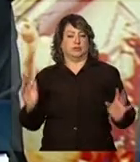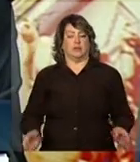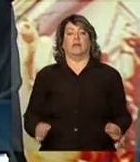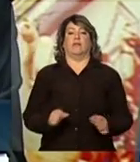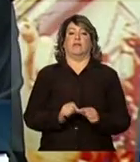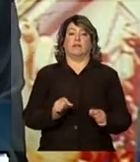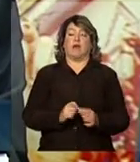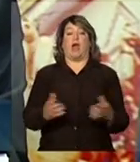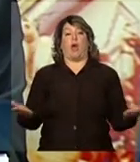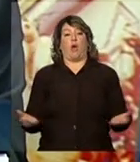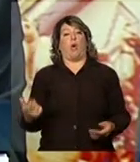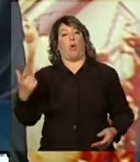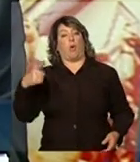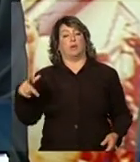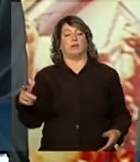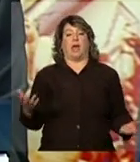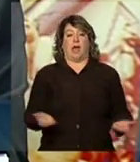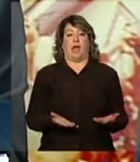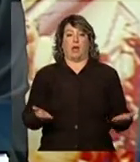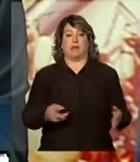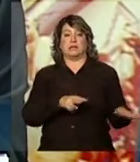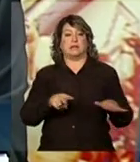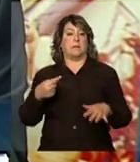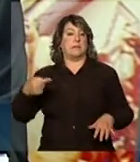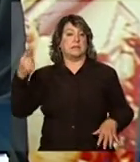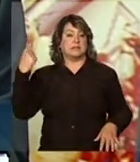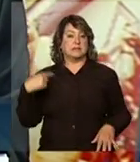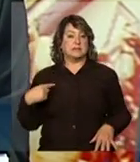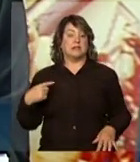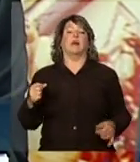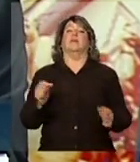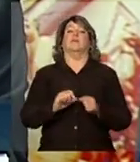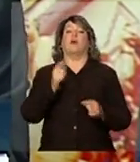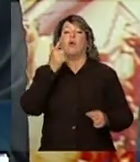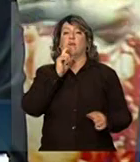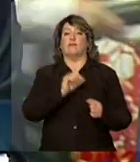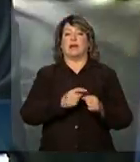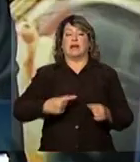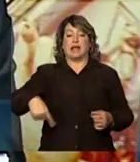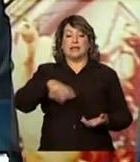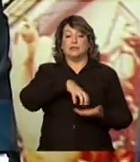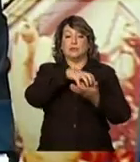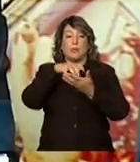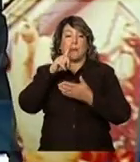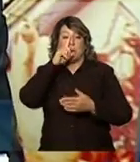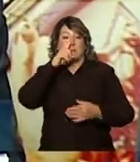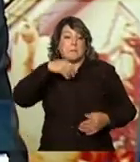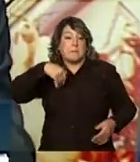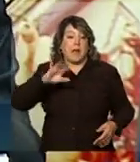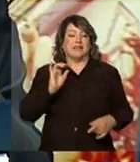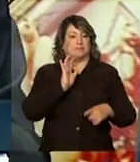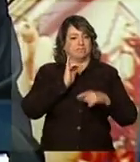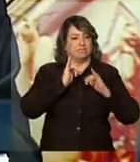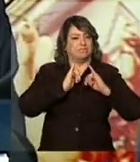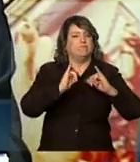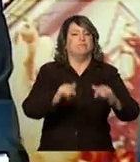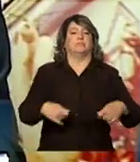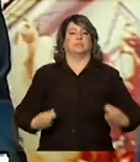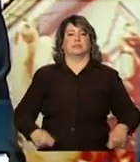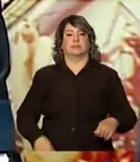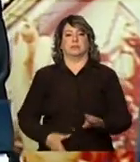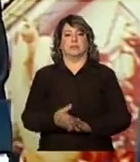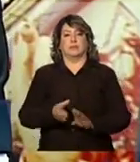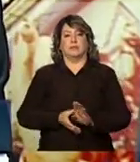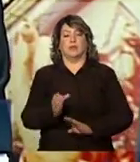publicamos outro agora, semana passada, exatamente para que a gente consiga atingir esses grupos. E, ao mesmo tempo, nesses grandes